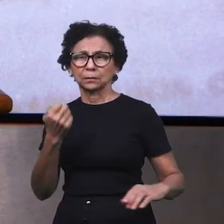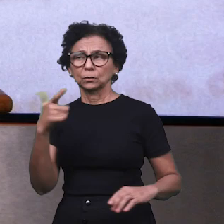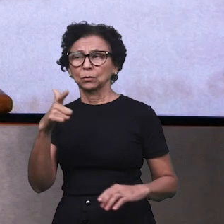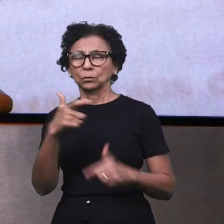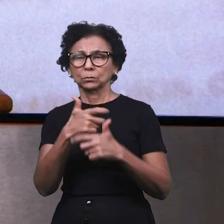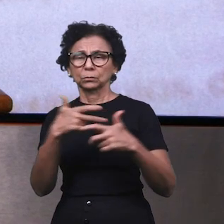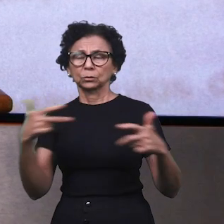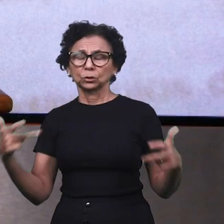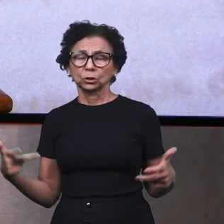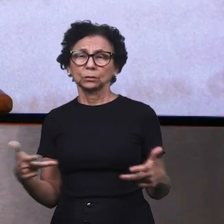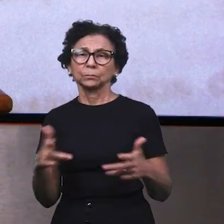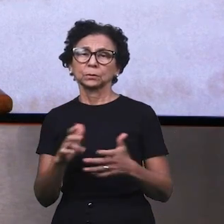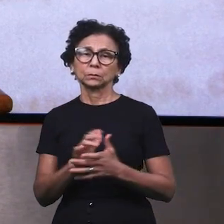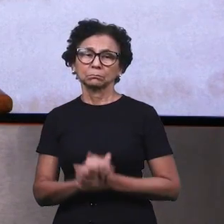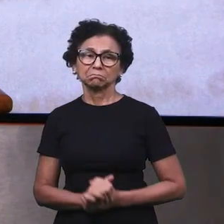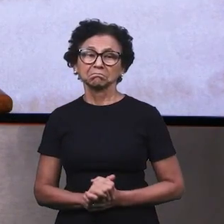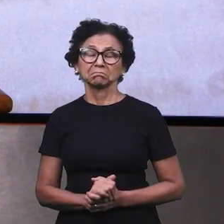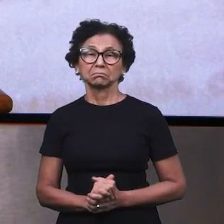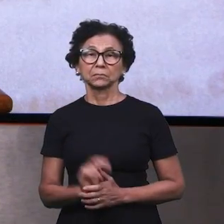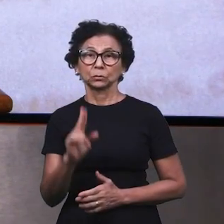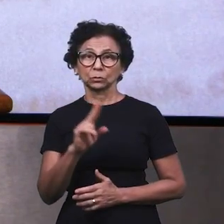e humanamente impossíveis.